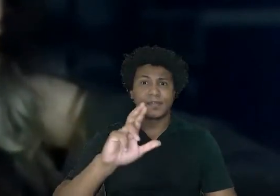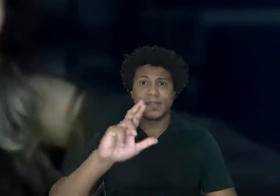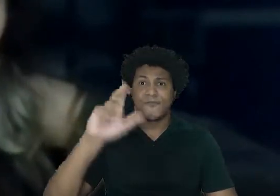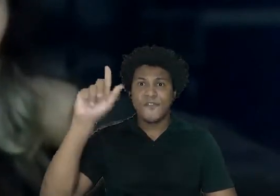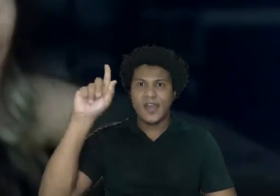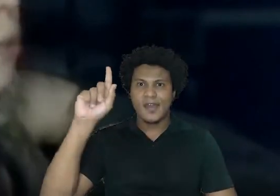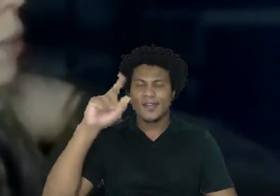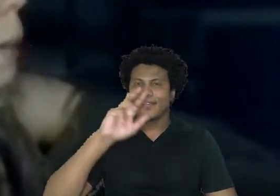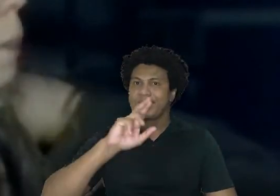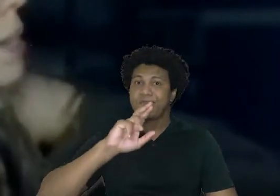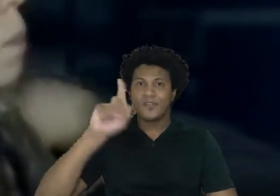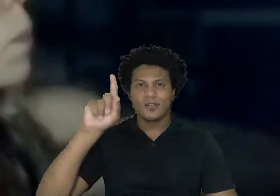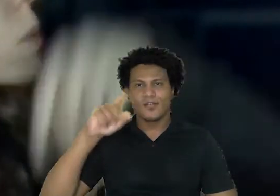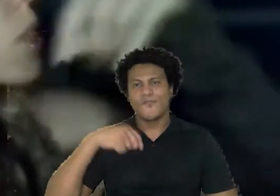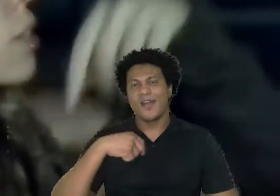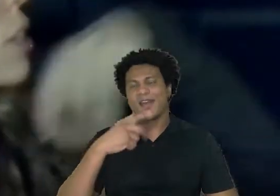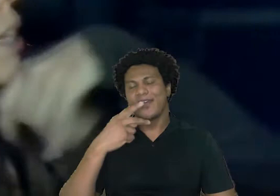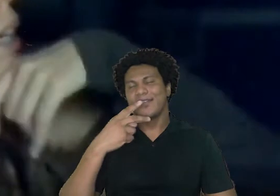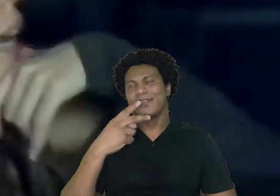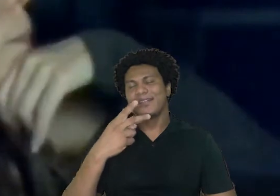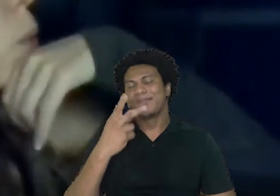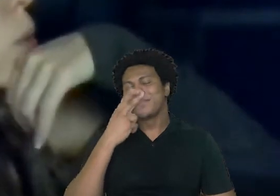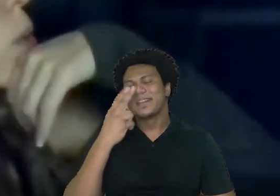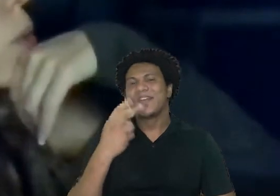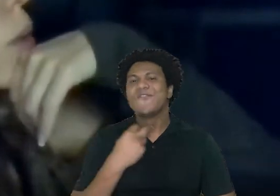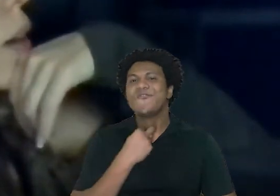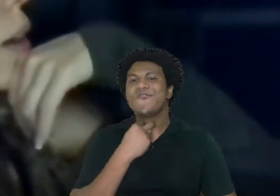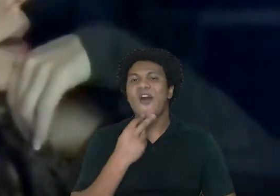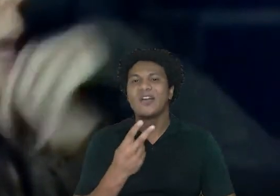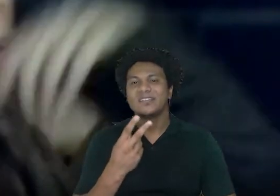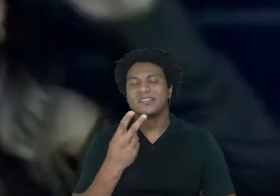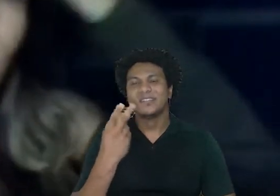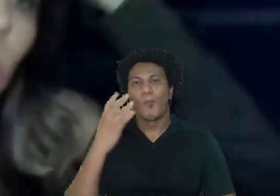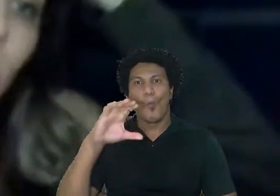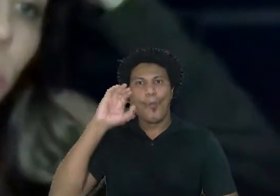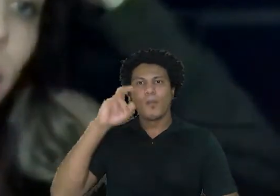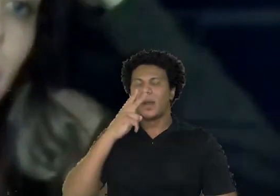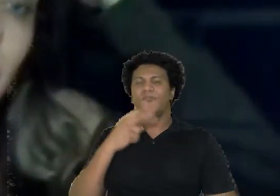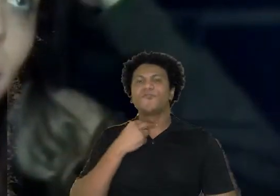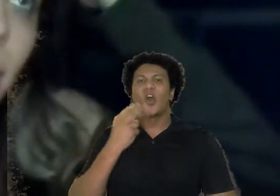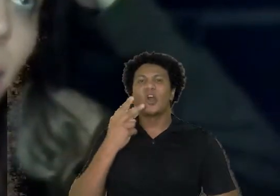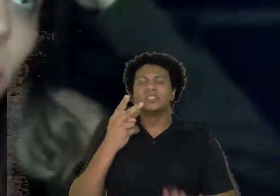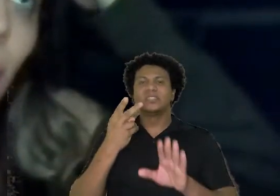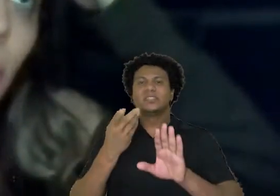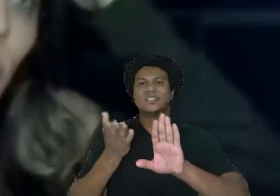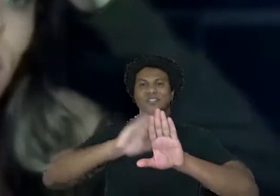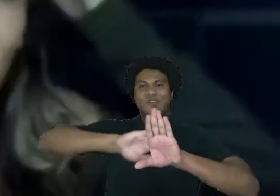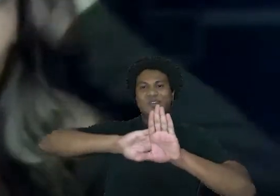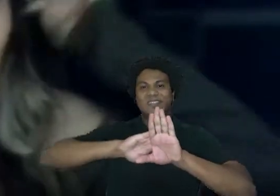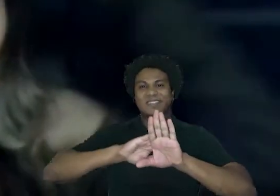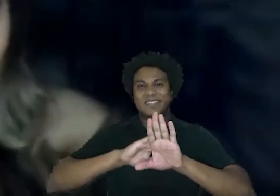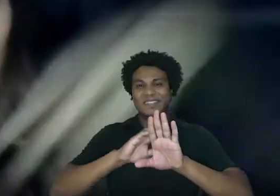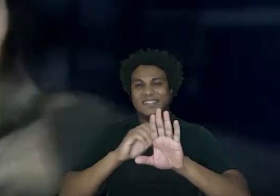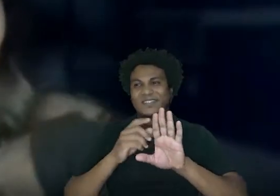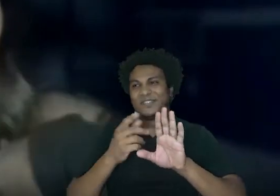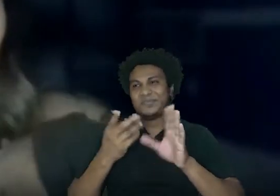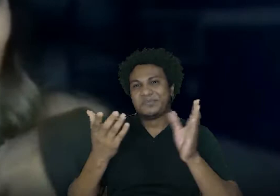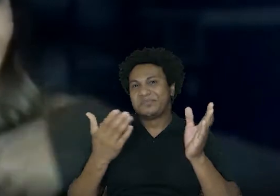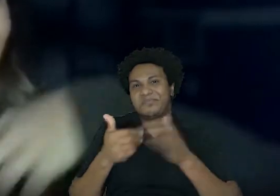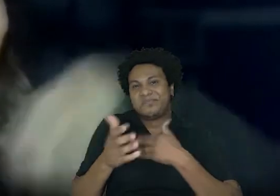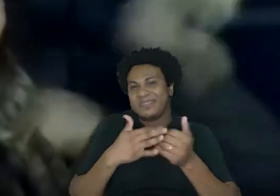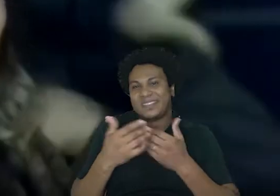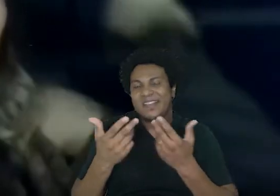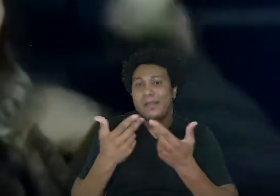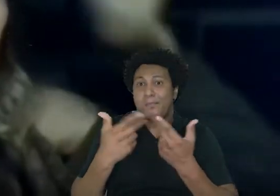depois disso, fiquei pensando, putz, Gislana, é muito doido fazer esse lugar de voz em off, que eu chamo de voz em off,